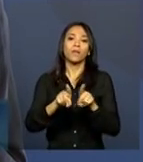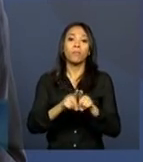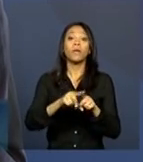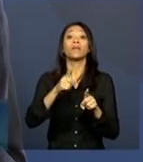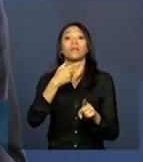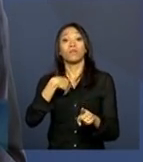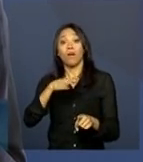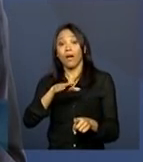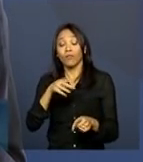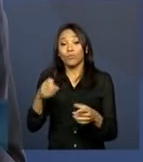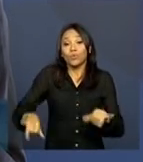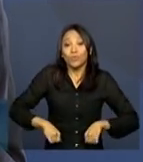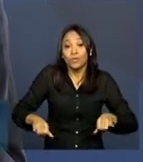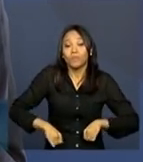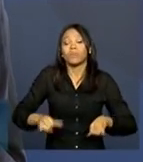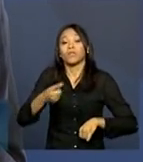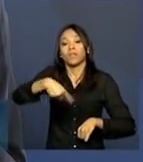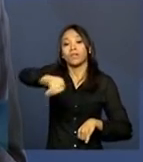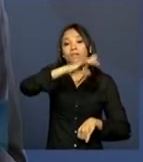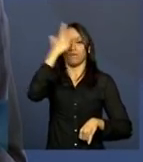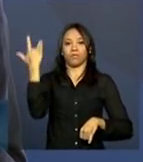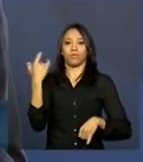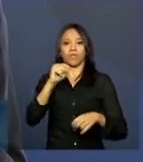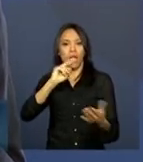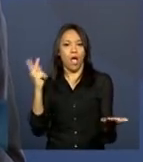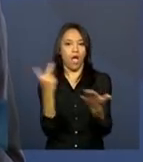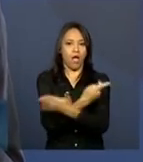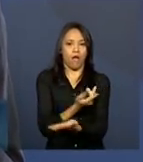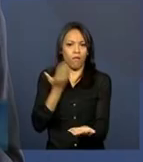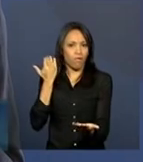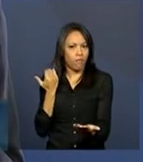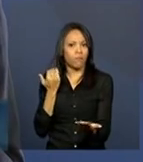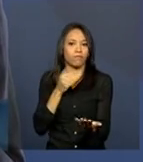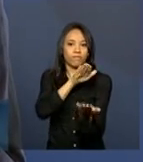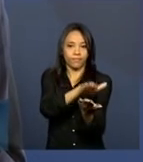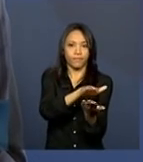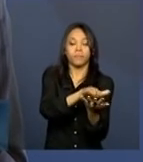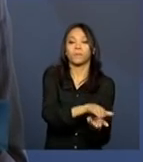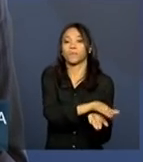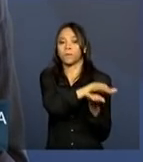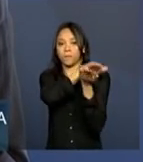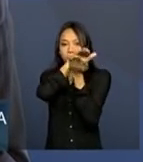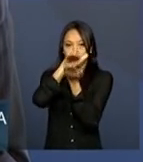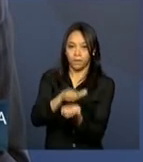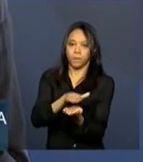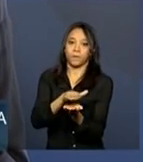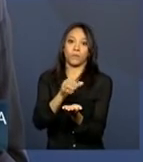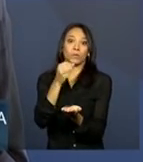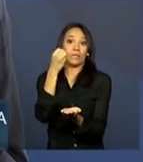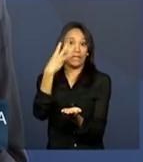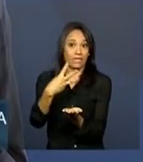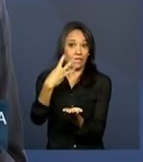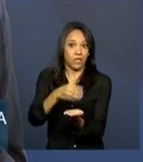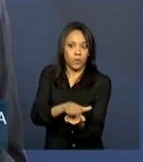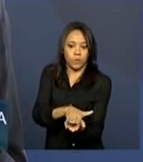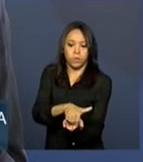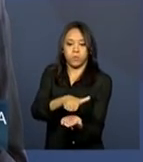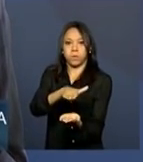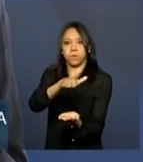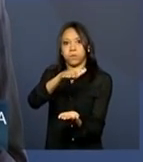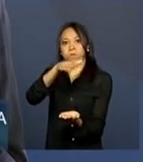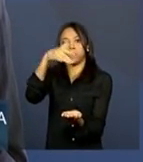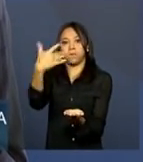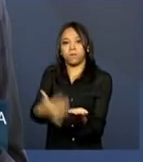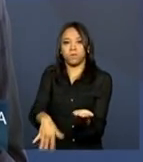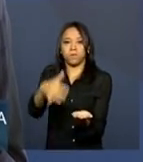64 e no regime ditatorial notadamente empresário o terceiro Volume o mais extenso e